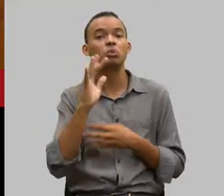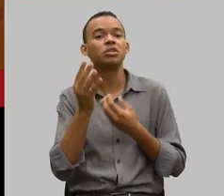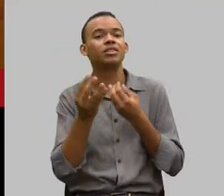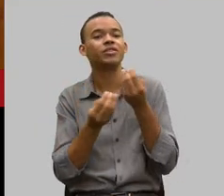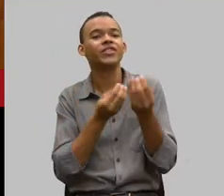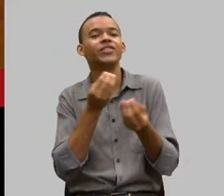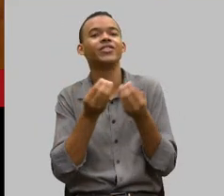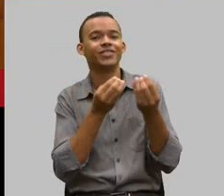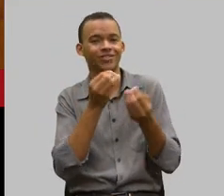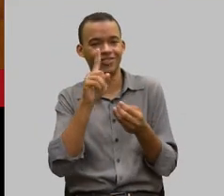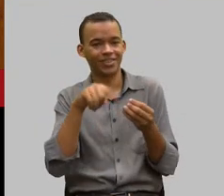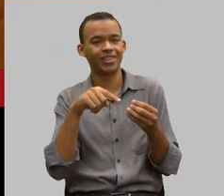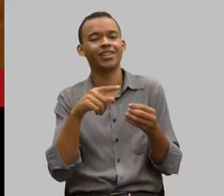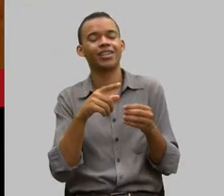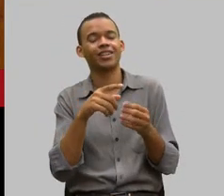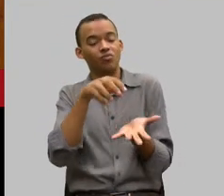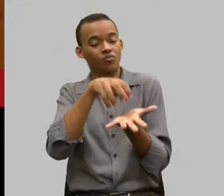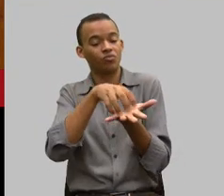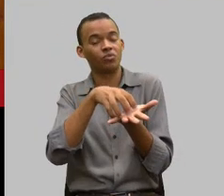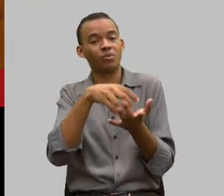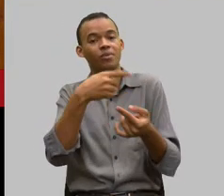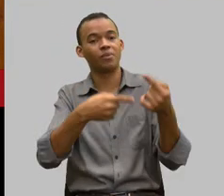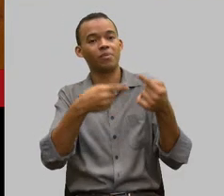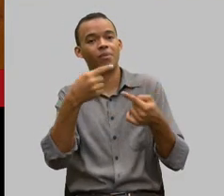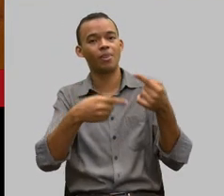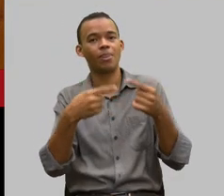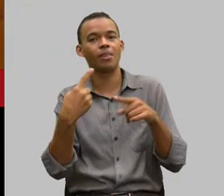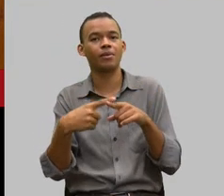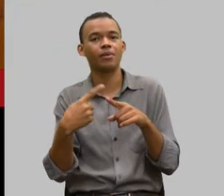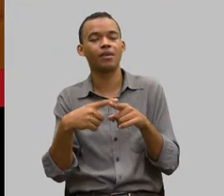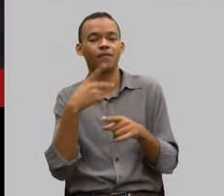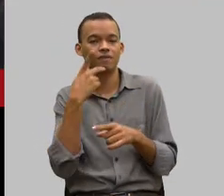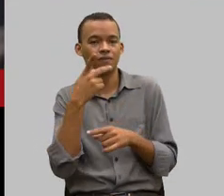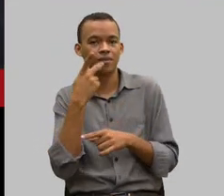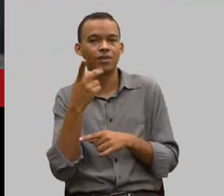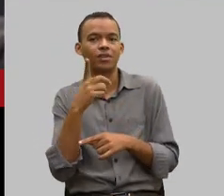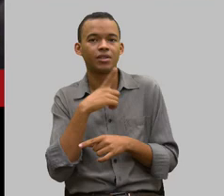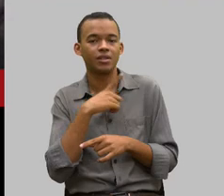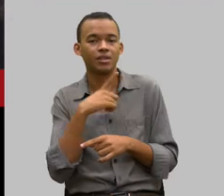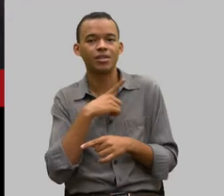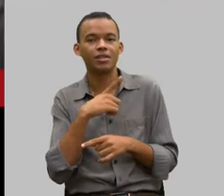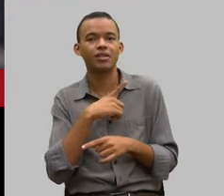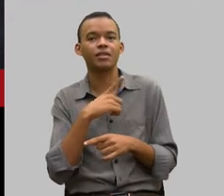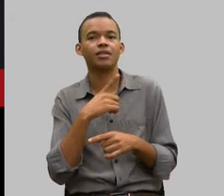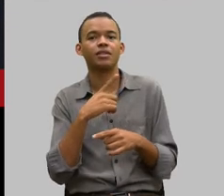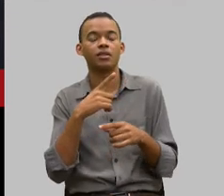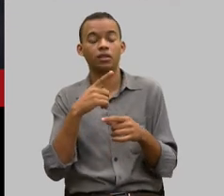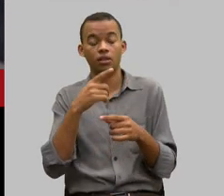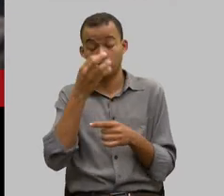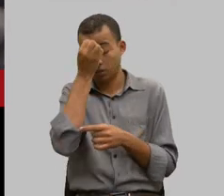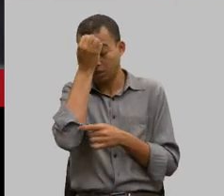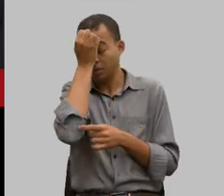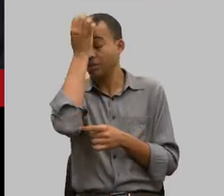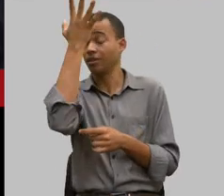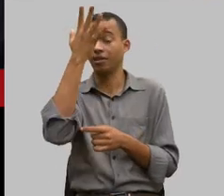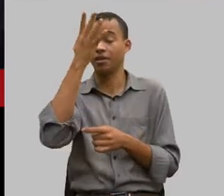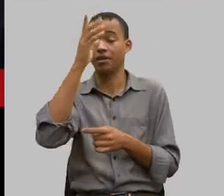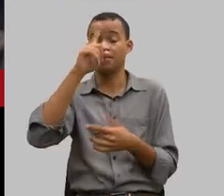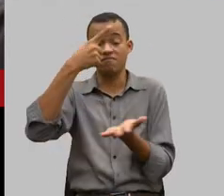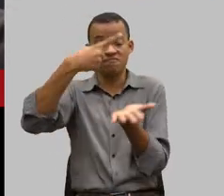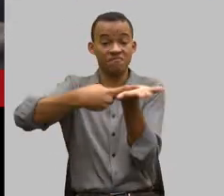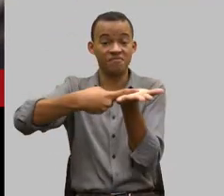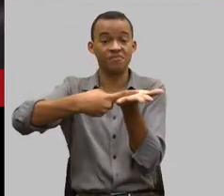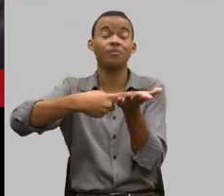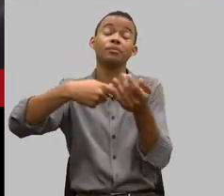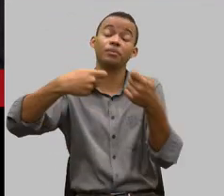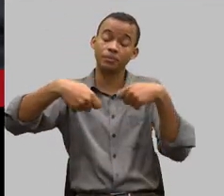condicionado e vem falar que tem um filigrama aqui só que eles esquecem que acordo político é para ser cumprido e que